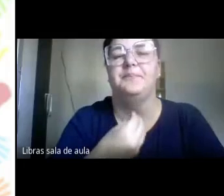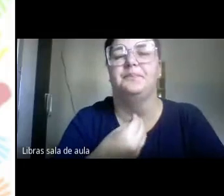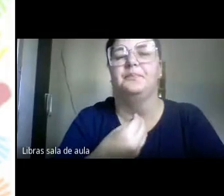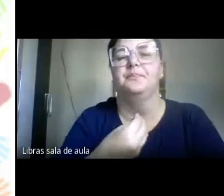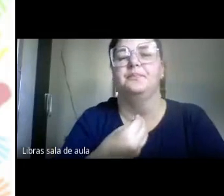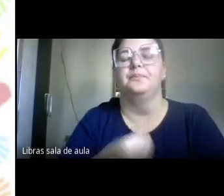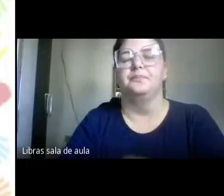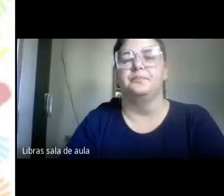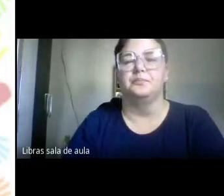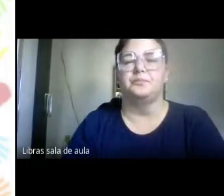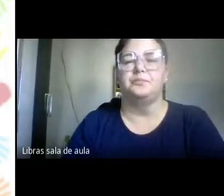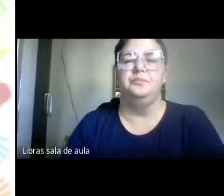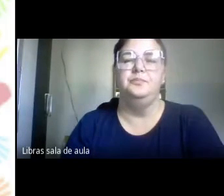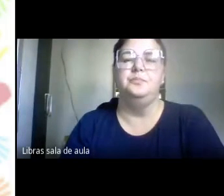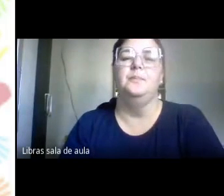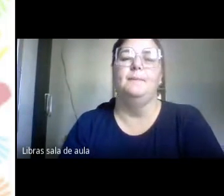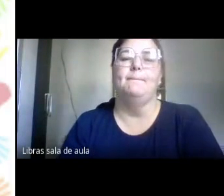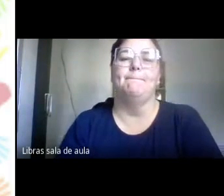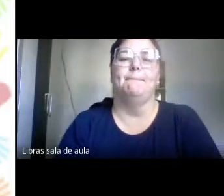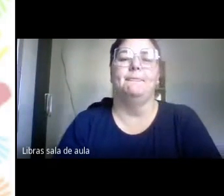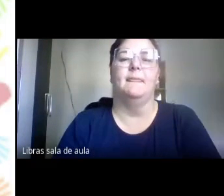né?